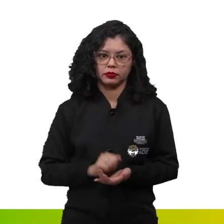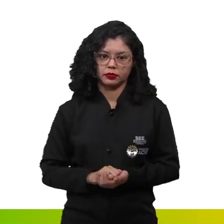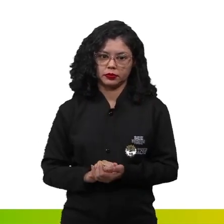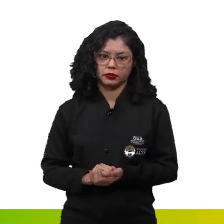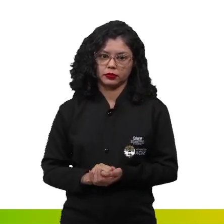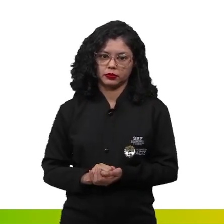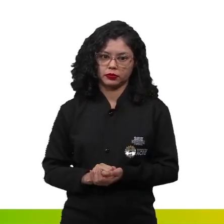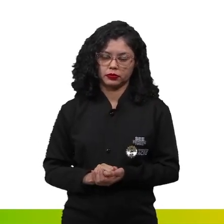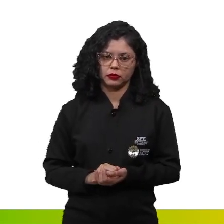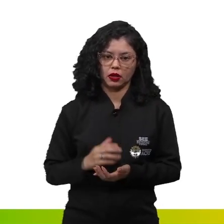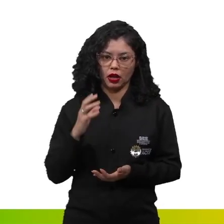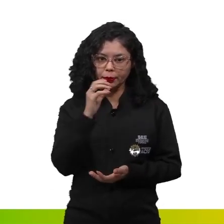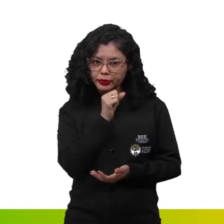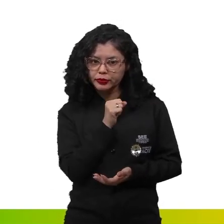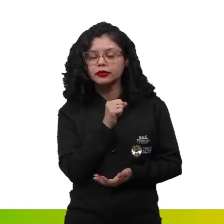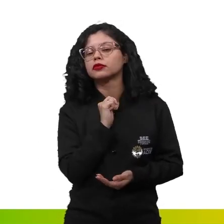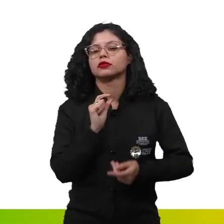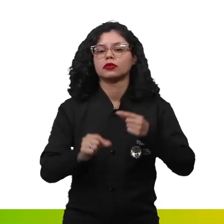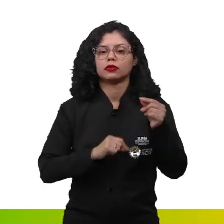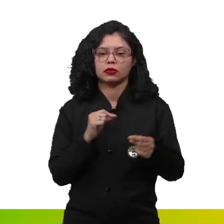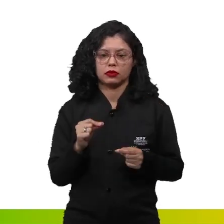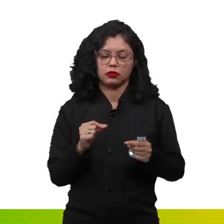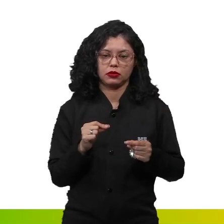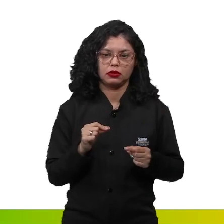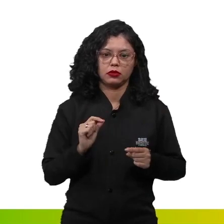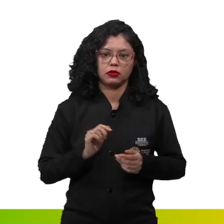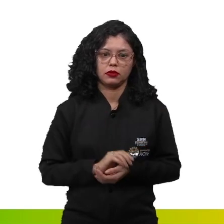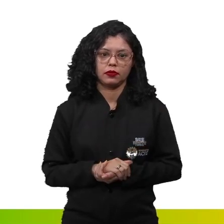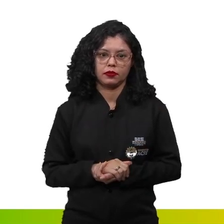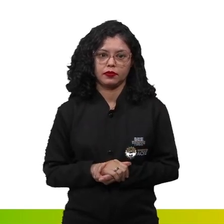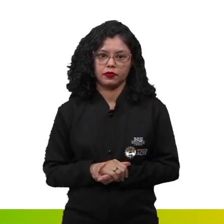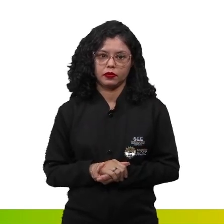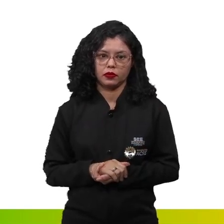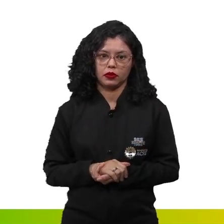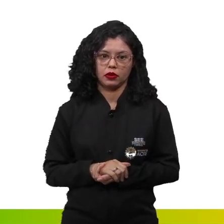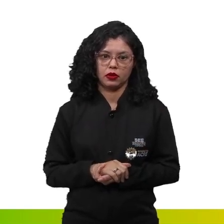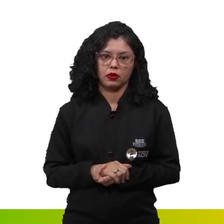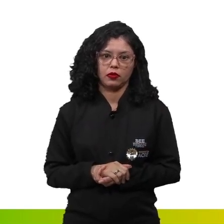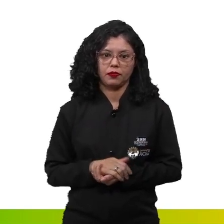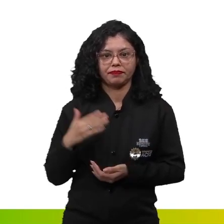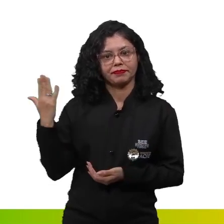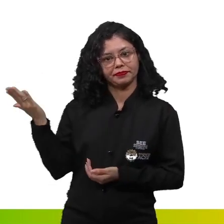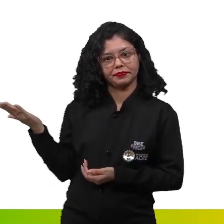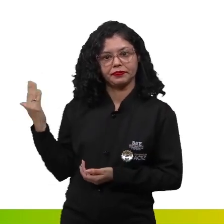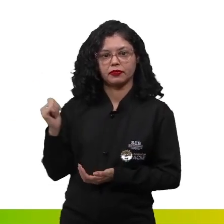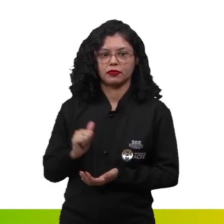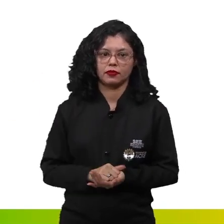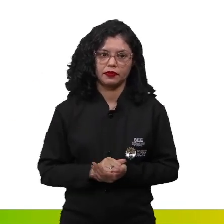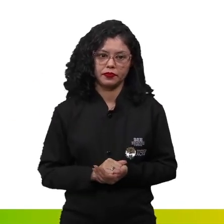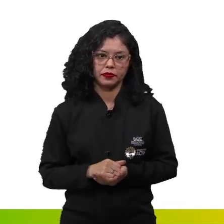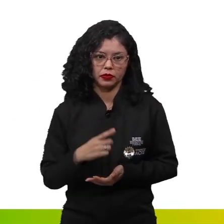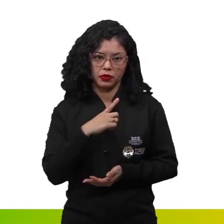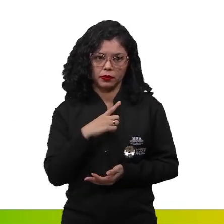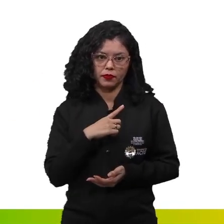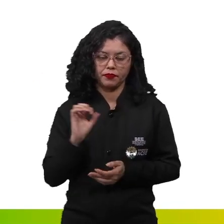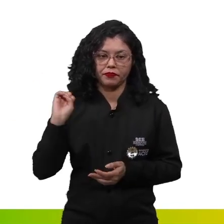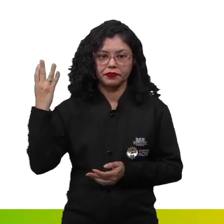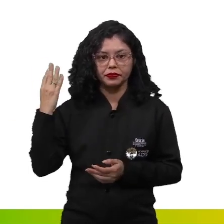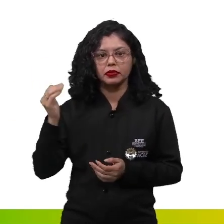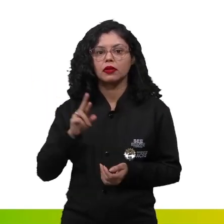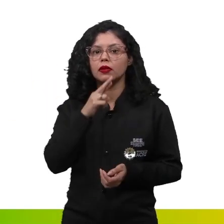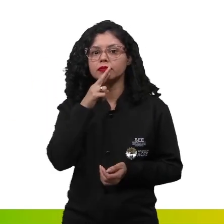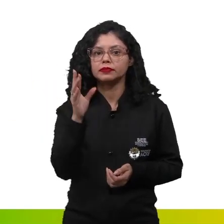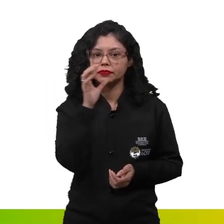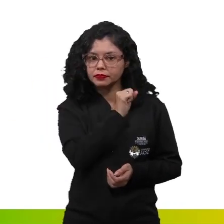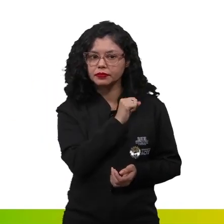pelos atos reflexos. O que seriam esses atos reflexos? Olha só. É esse aí, ó. A medula espinhal é capaz de elaborar